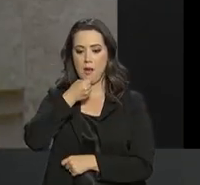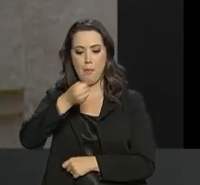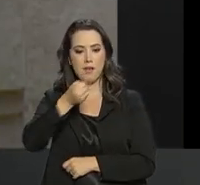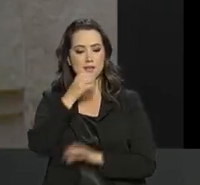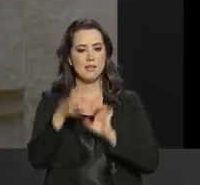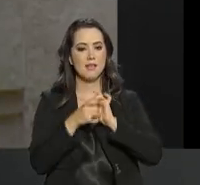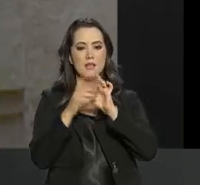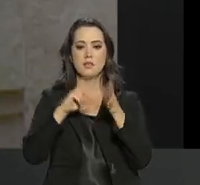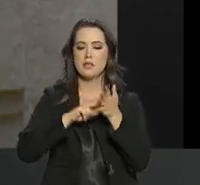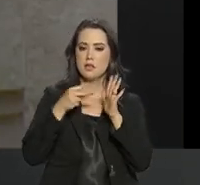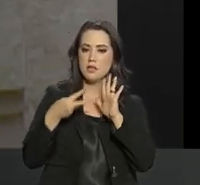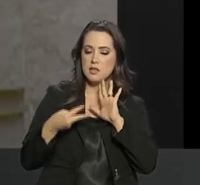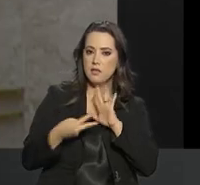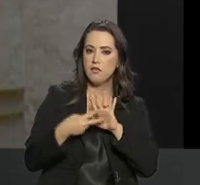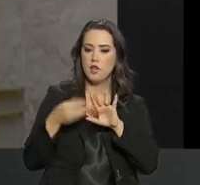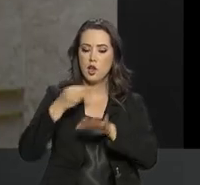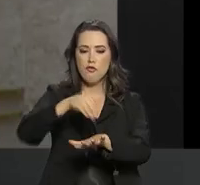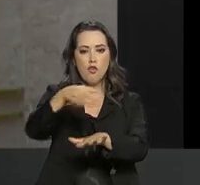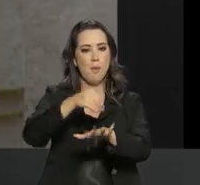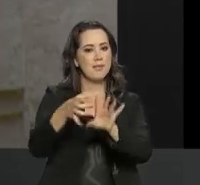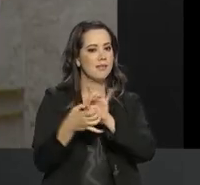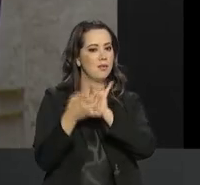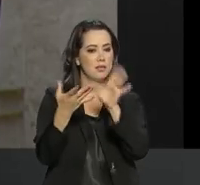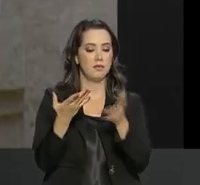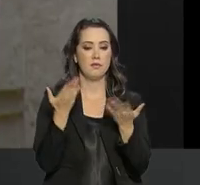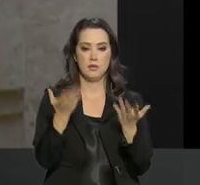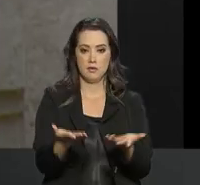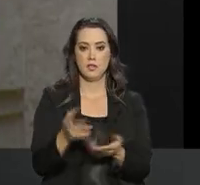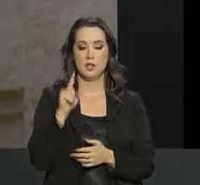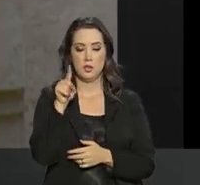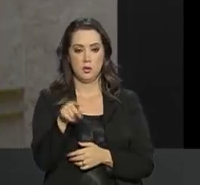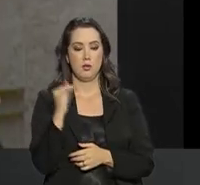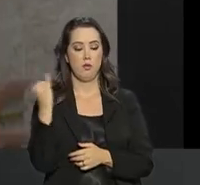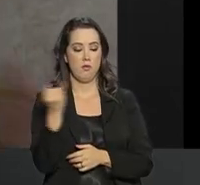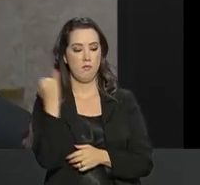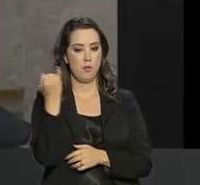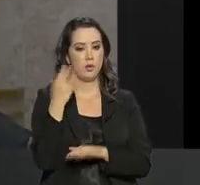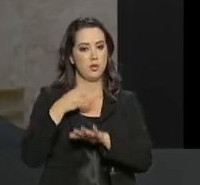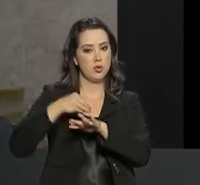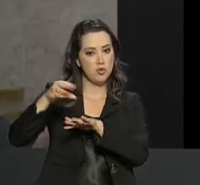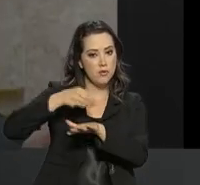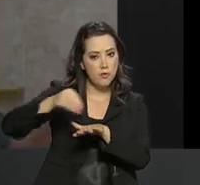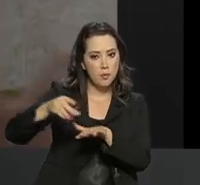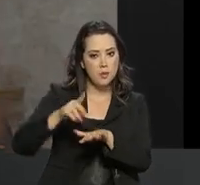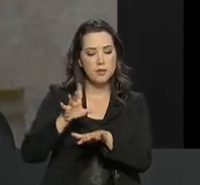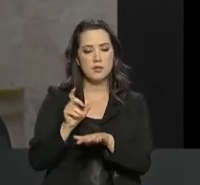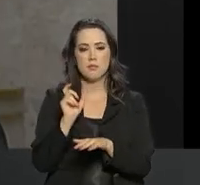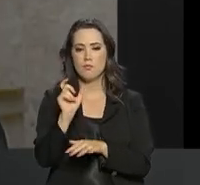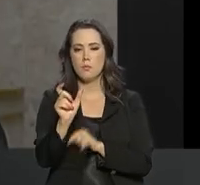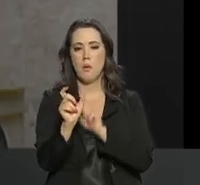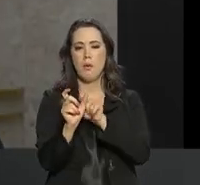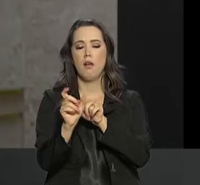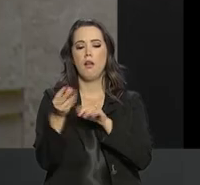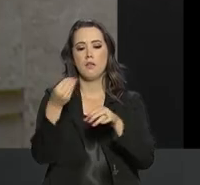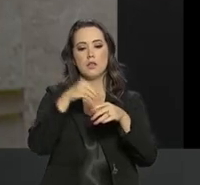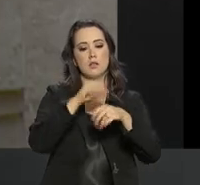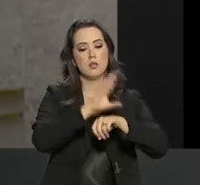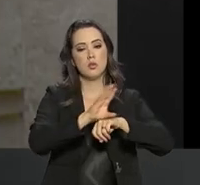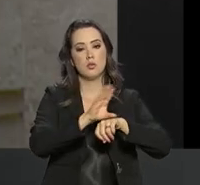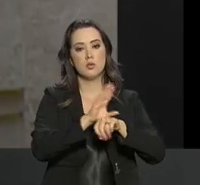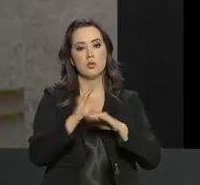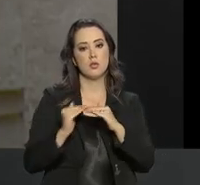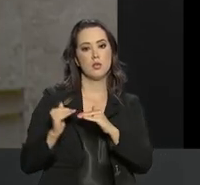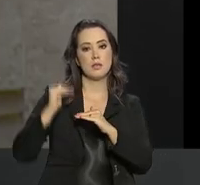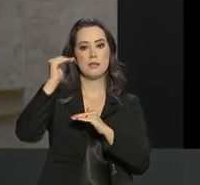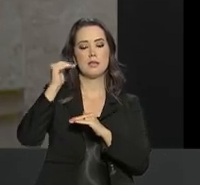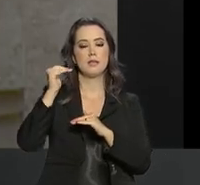significa informação livre. Portanto, o critério, o valor chamado informação, que a Constituição trouxe para o seu interior, está acima